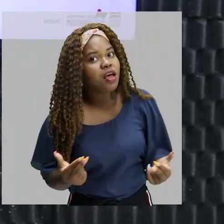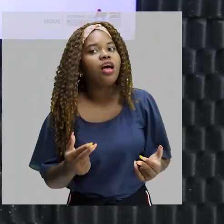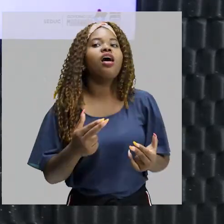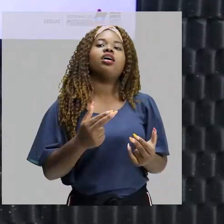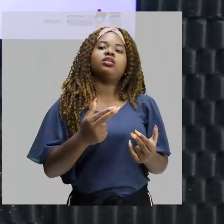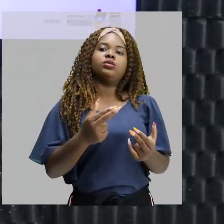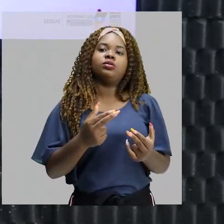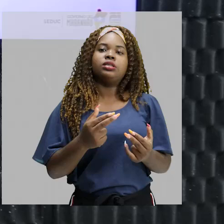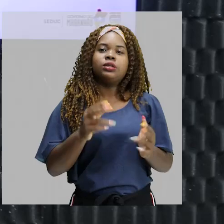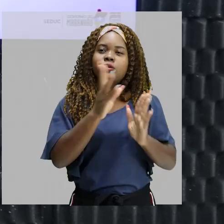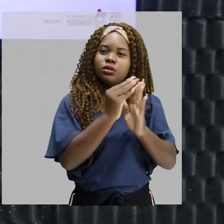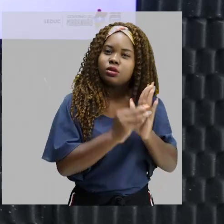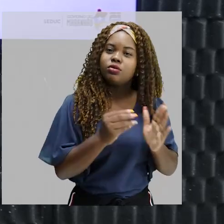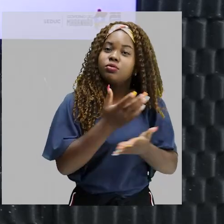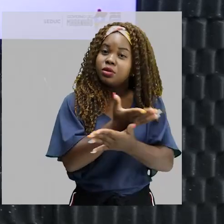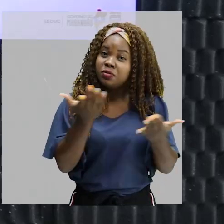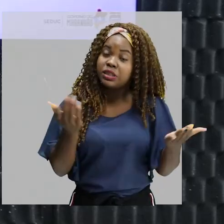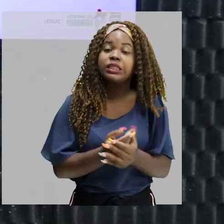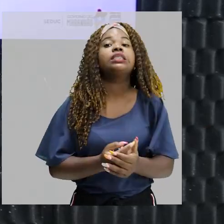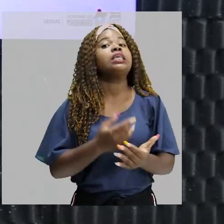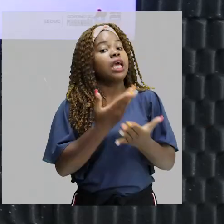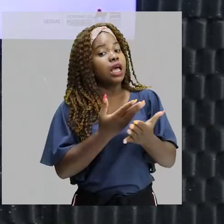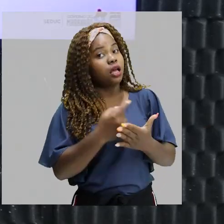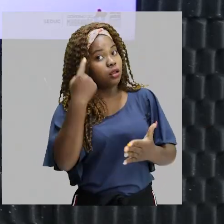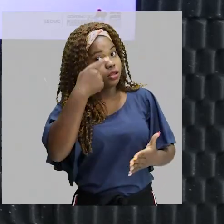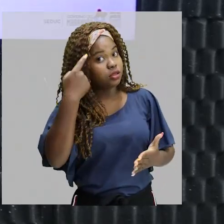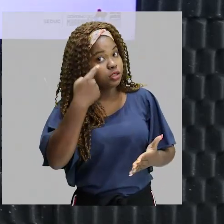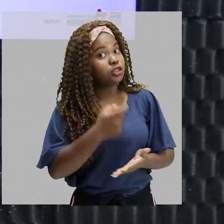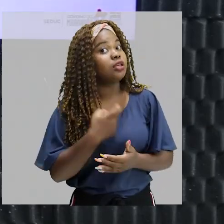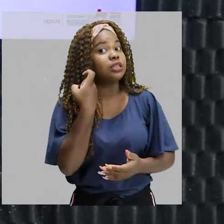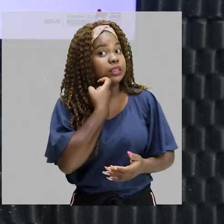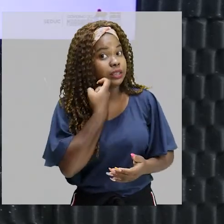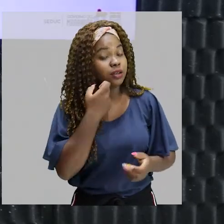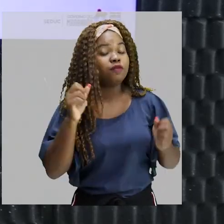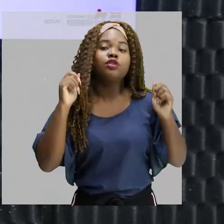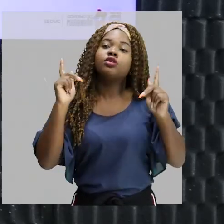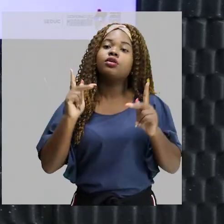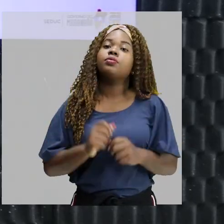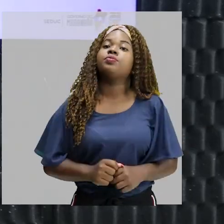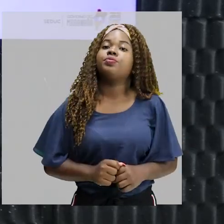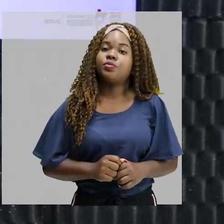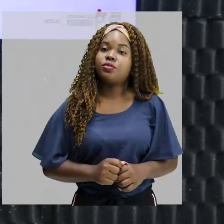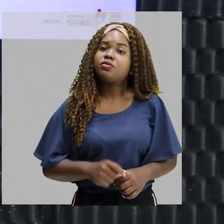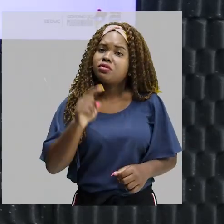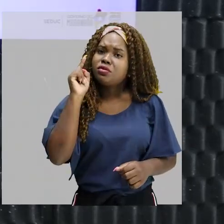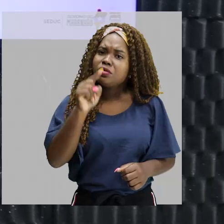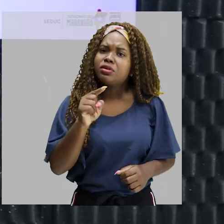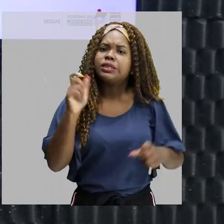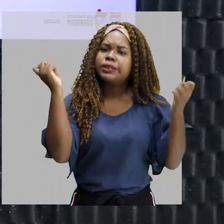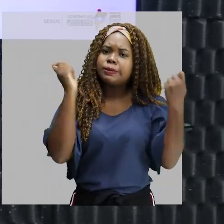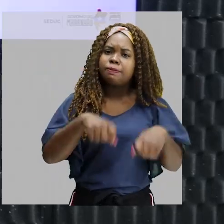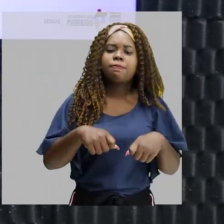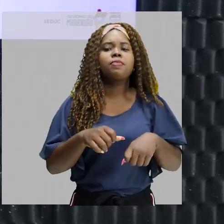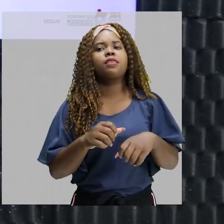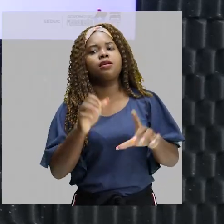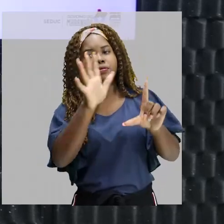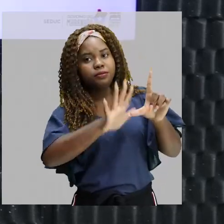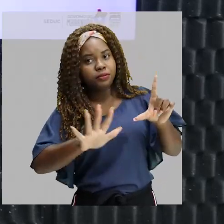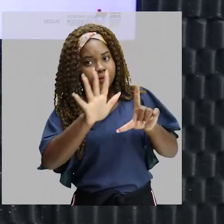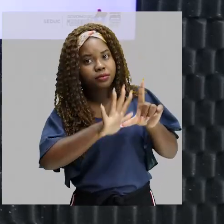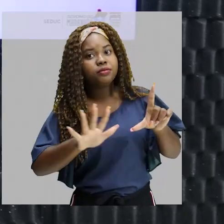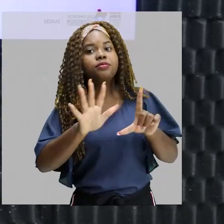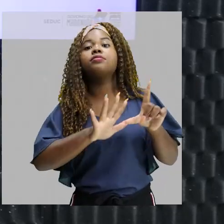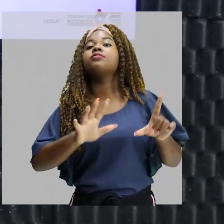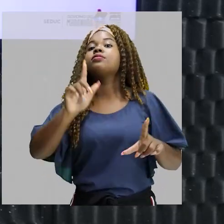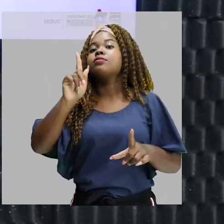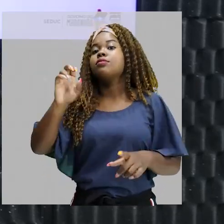certo? Outra coisa, vocês podem rever as nossas aulas lá na plataforma Gonçalves Dias no YouTube. Pode